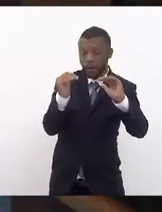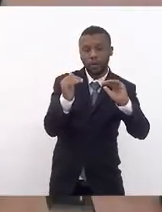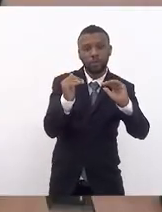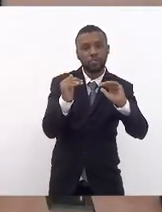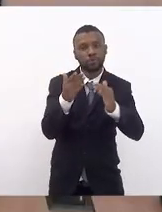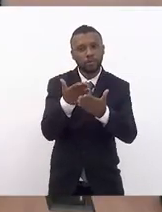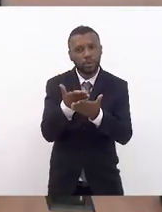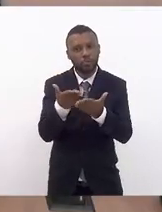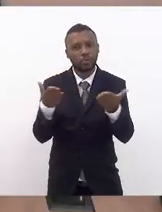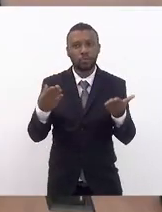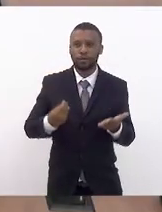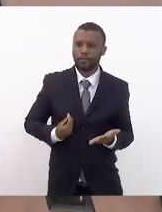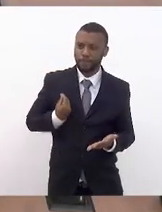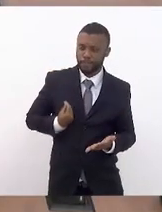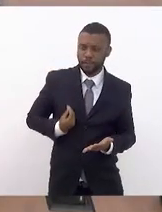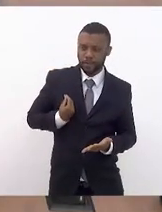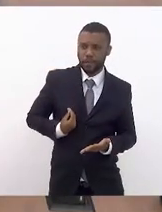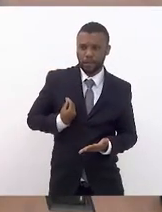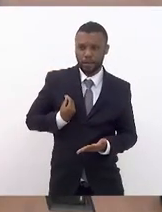a todos presentes.